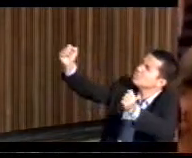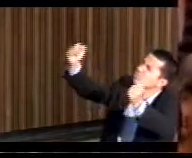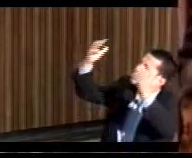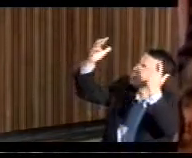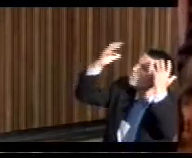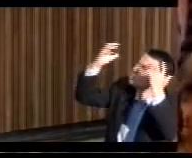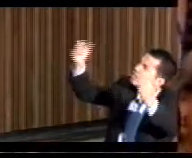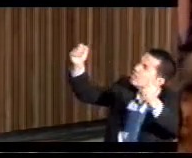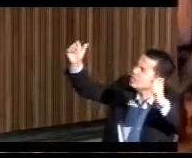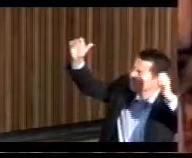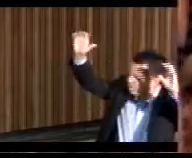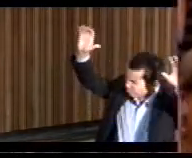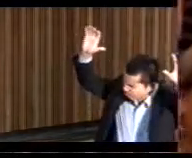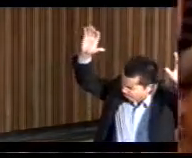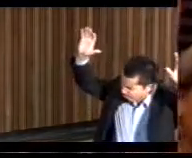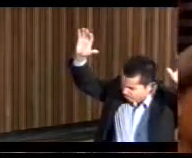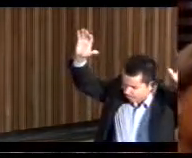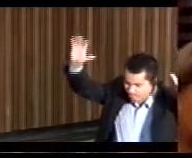de Deus aqui.